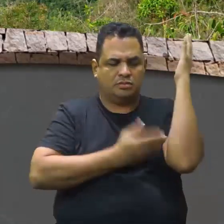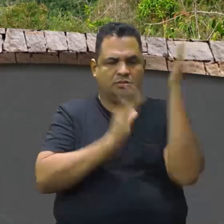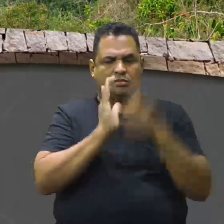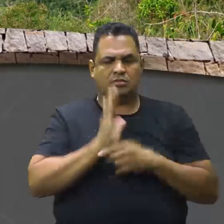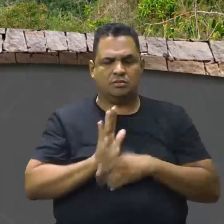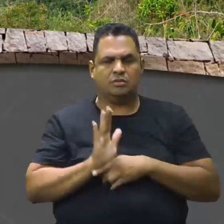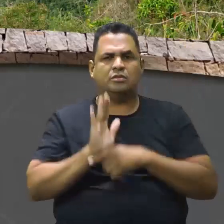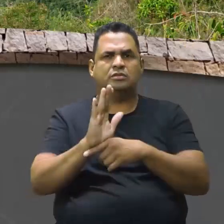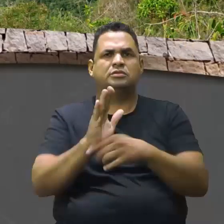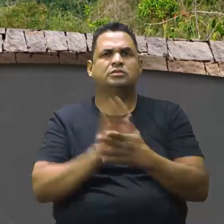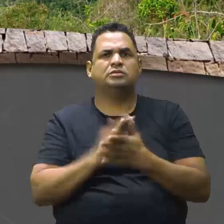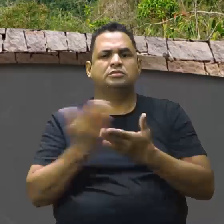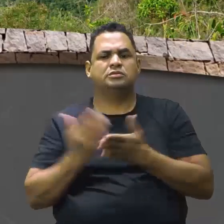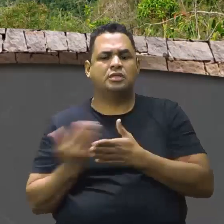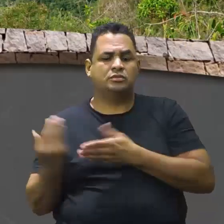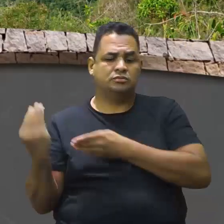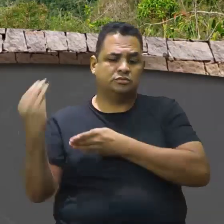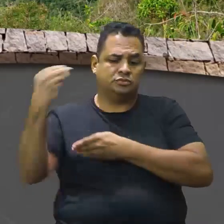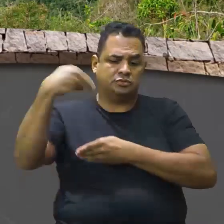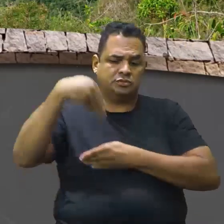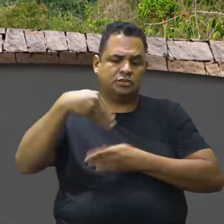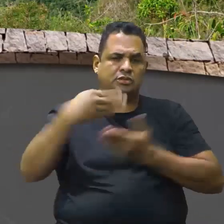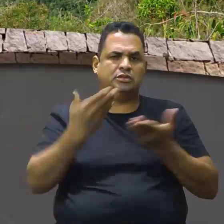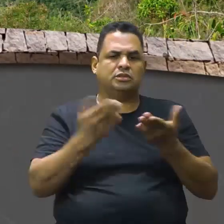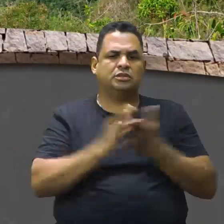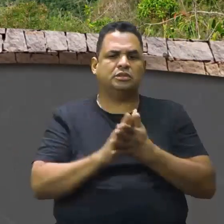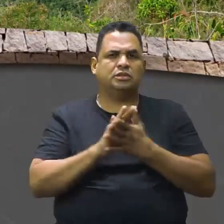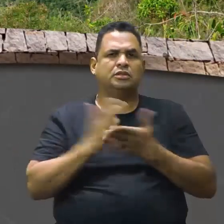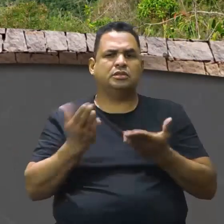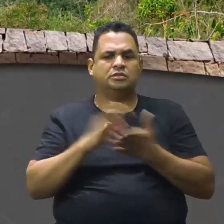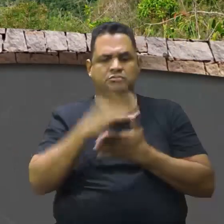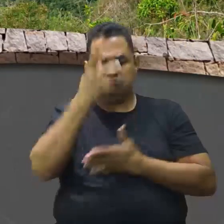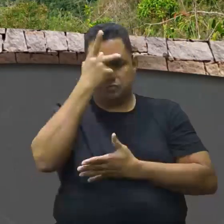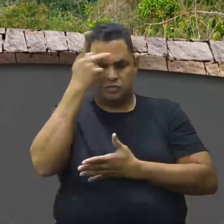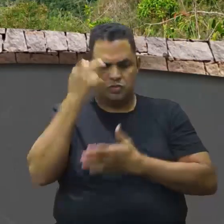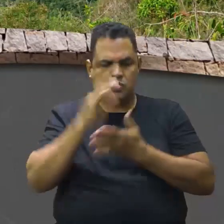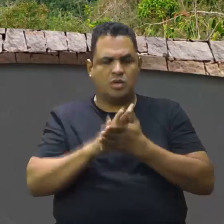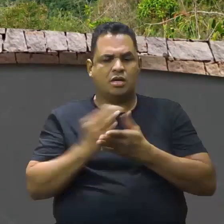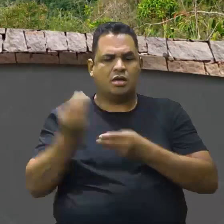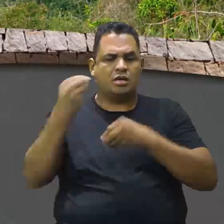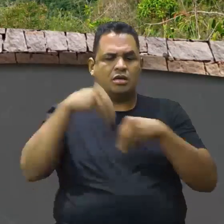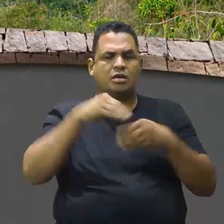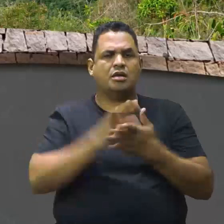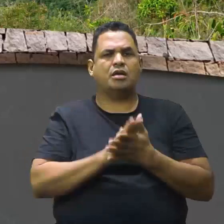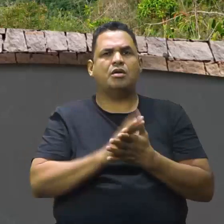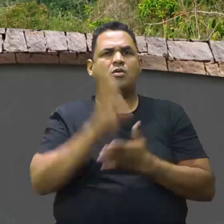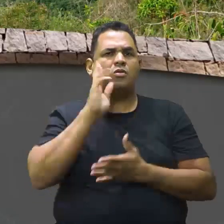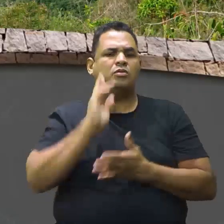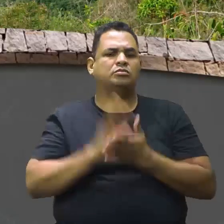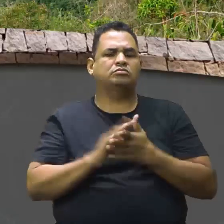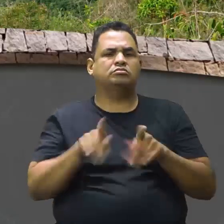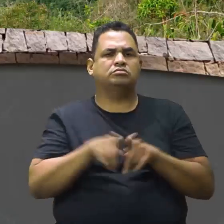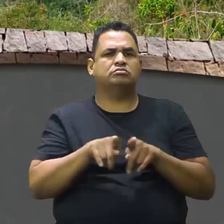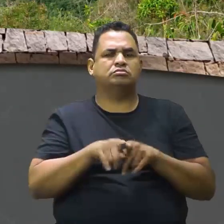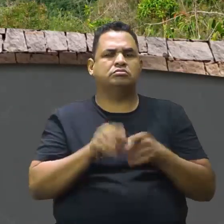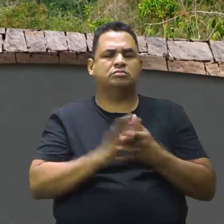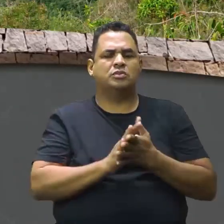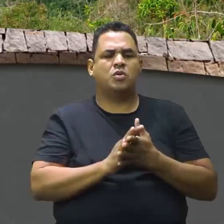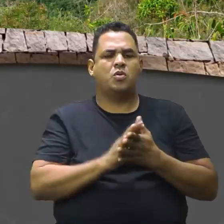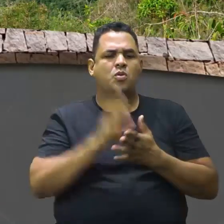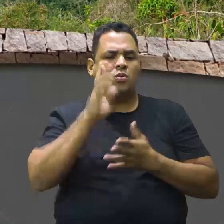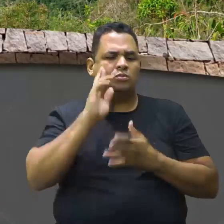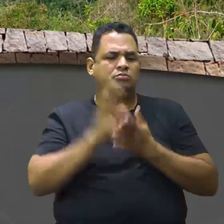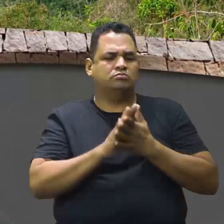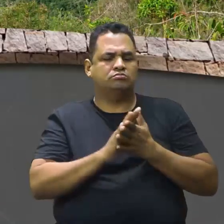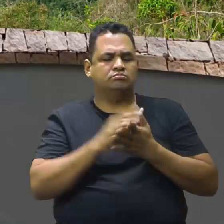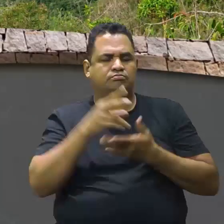a chegada dos imigrantes do nosso território, mas o grande crescimento de Rondônia, a gente tem que lembrar daquele